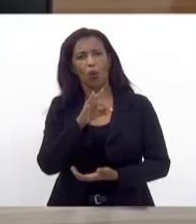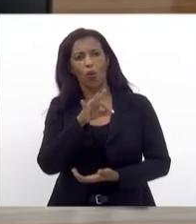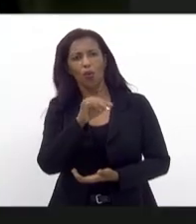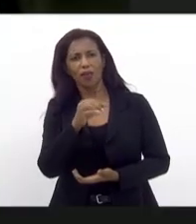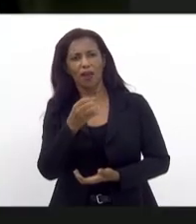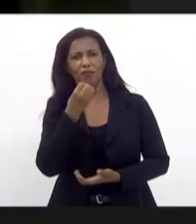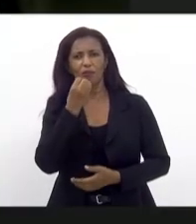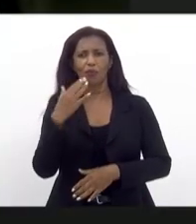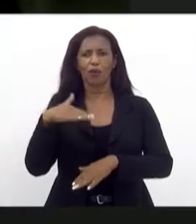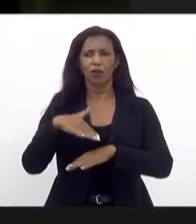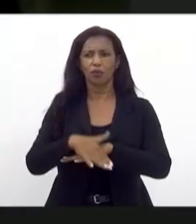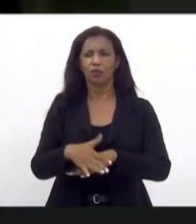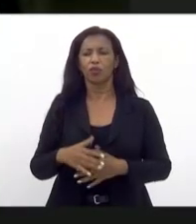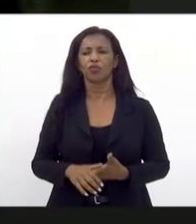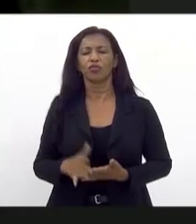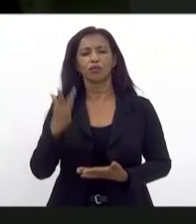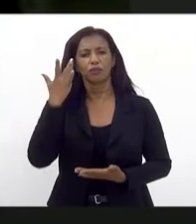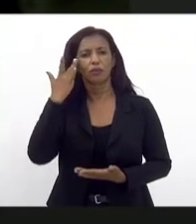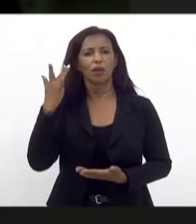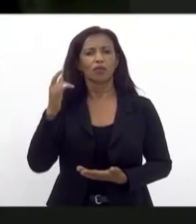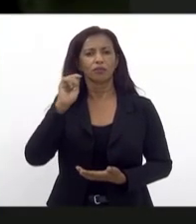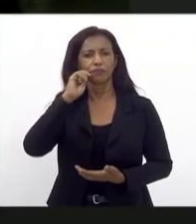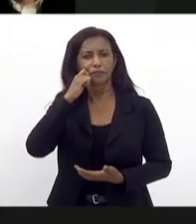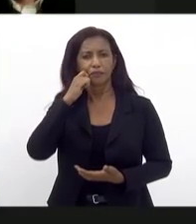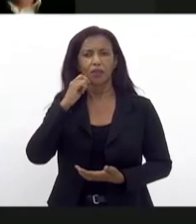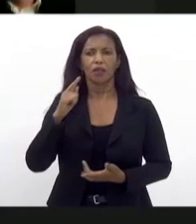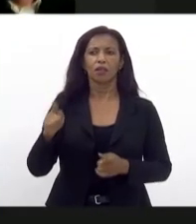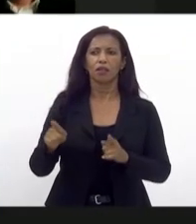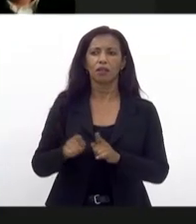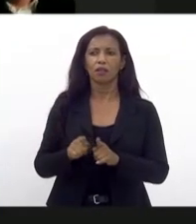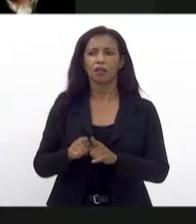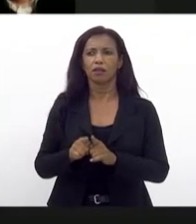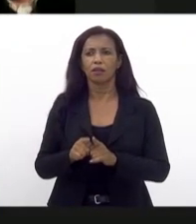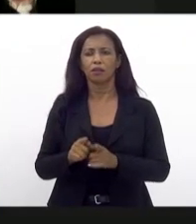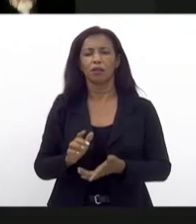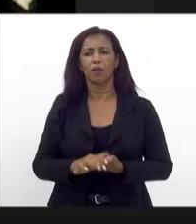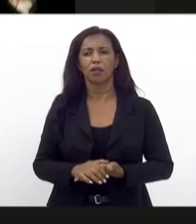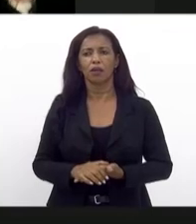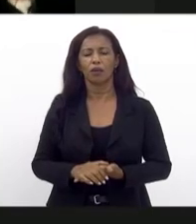noite, Otávio. Eu acho que o Eduardo e o governador Cláudio podem estar